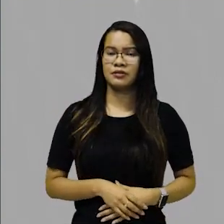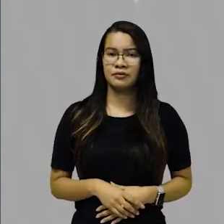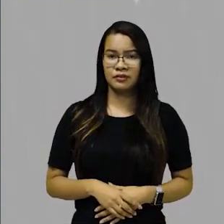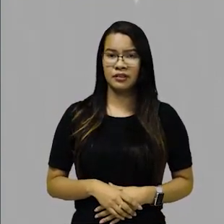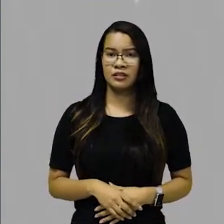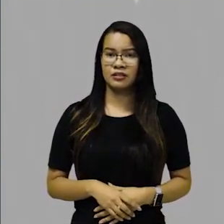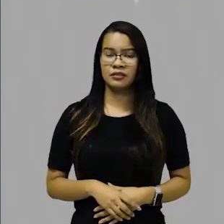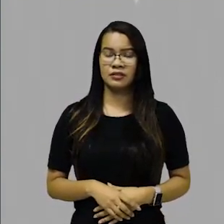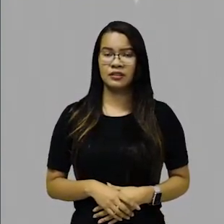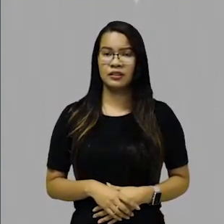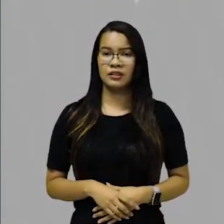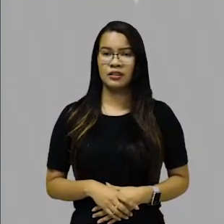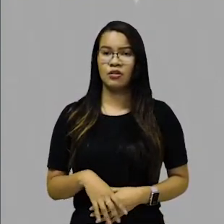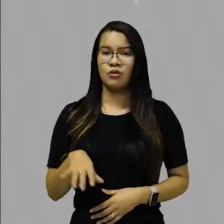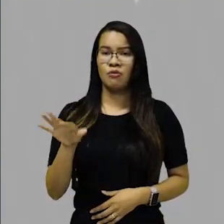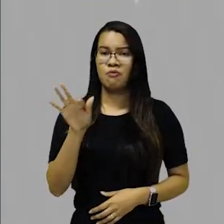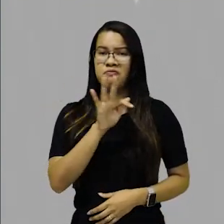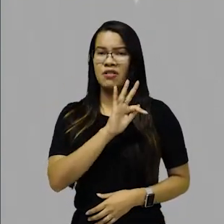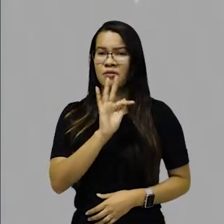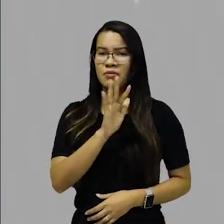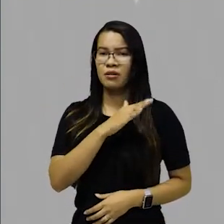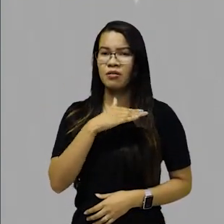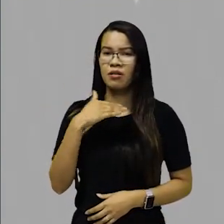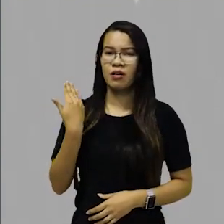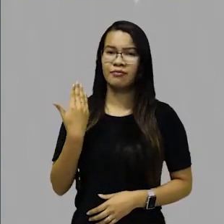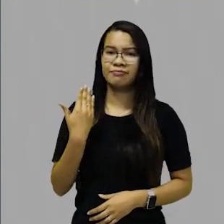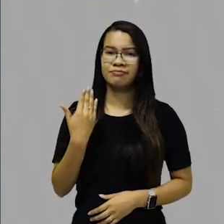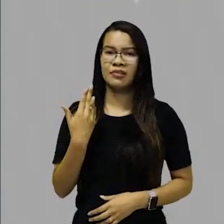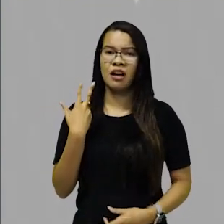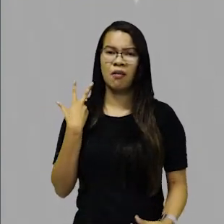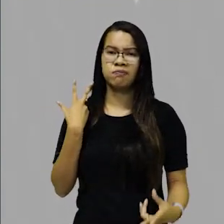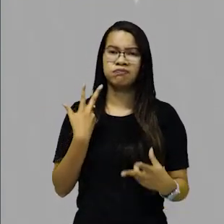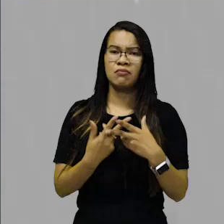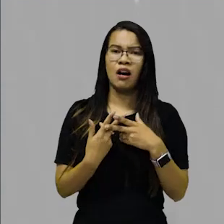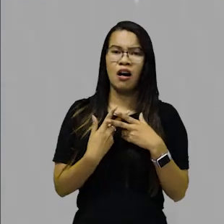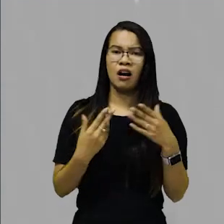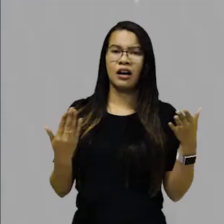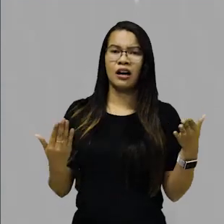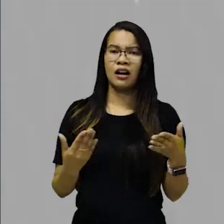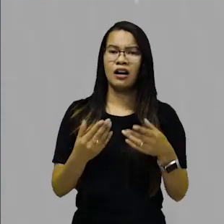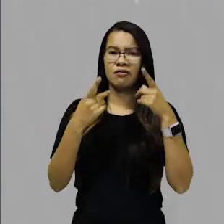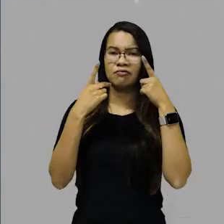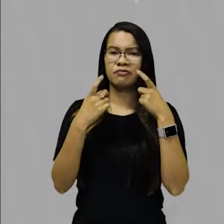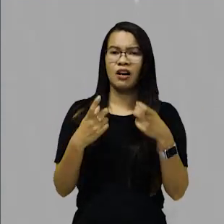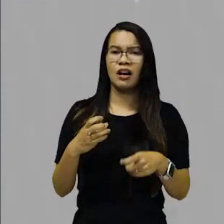Sem falar no feminicídio. O feminicídio ele foi considerado crime no Brasil recentemente.